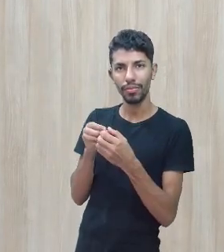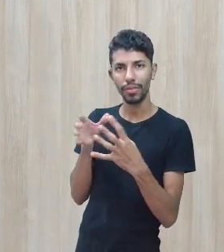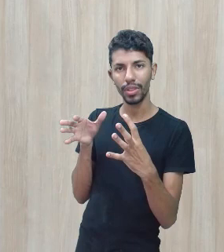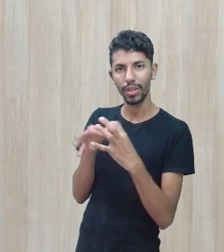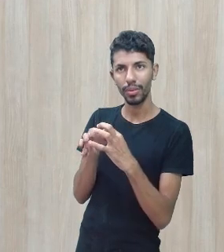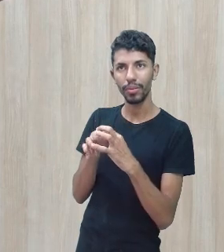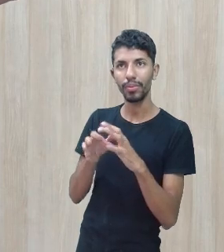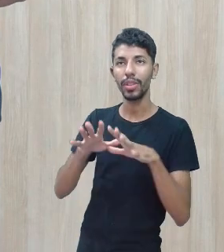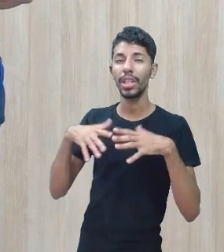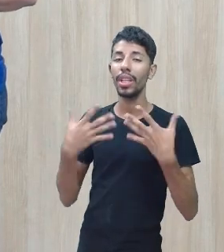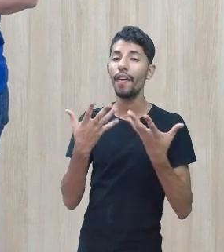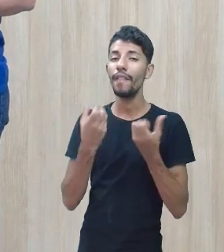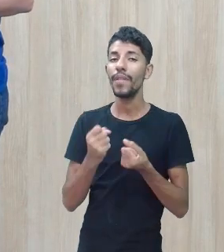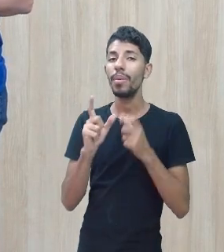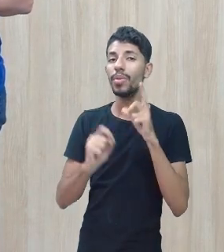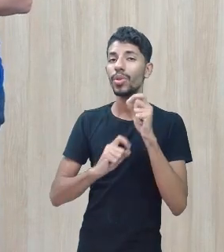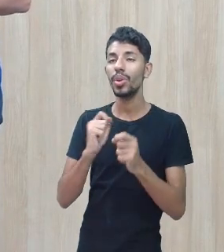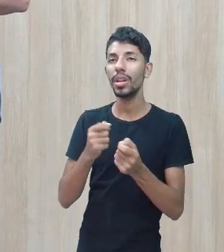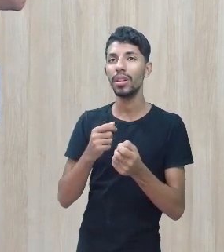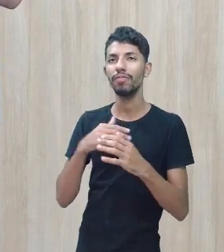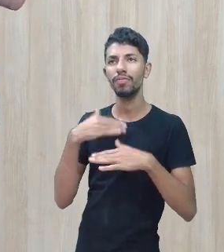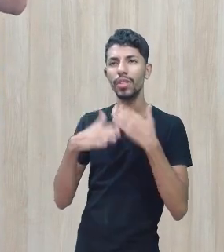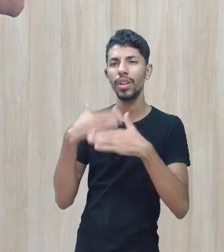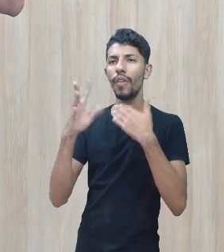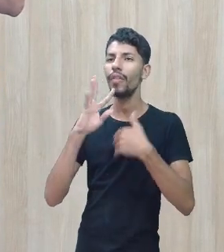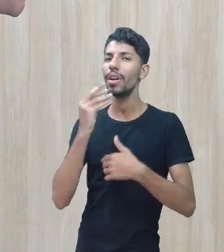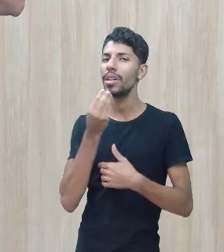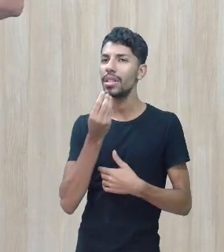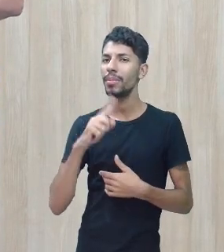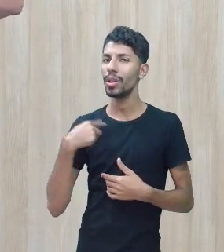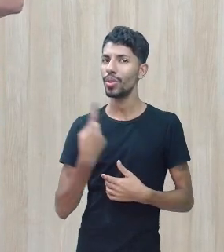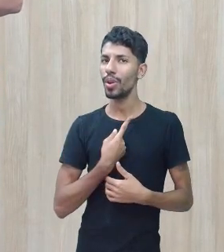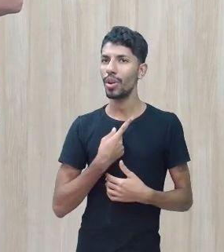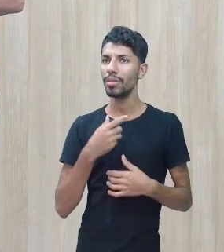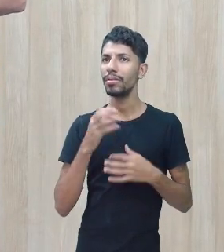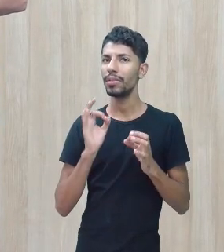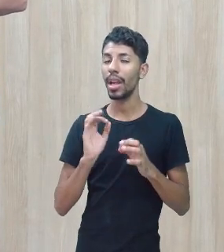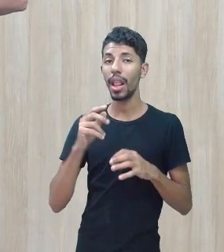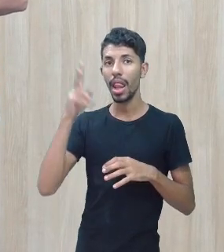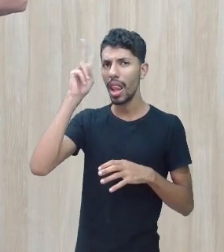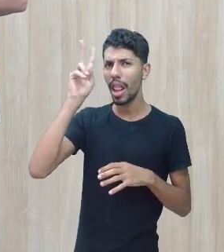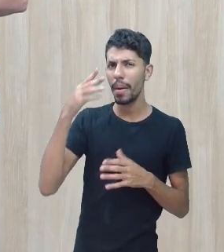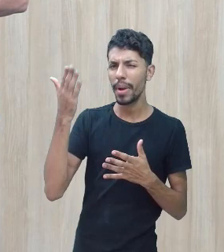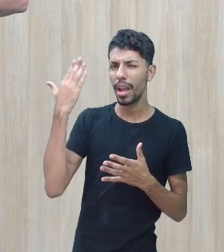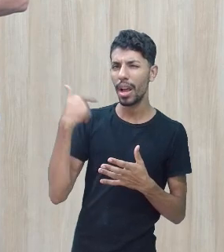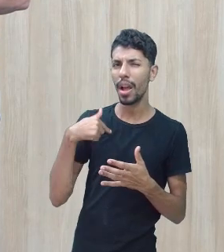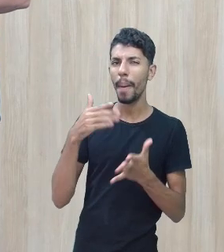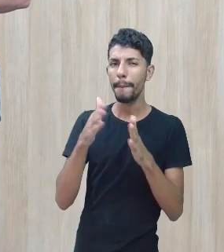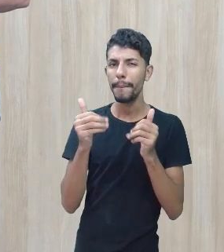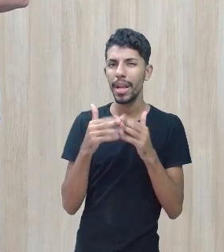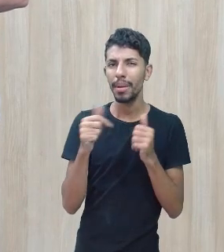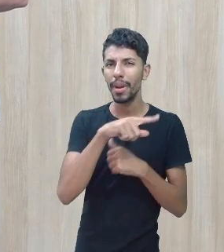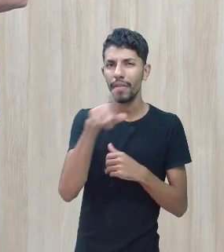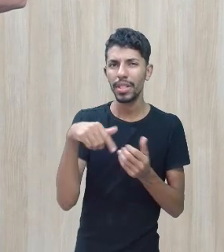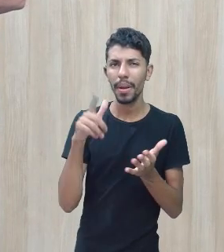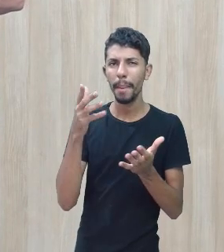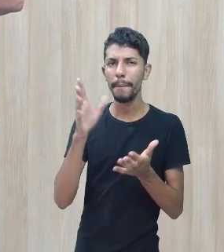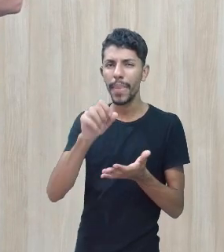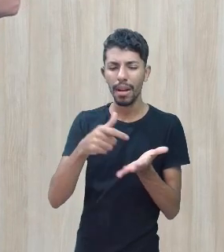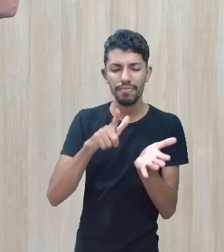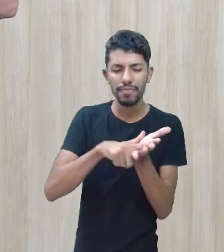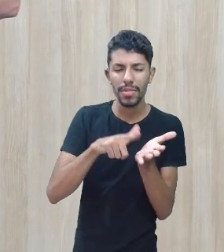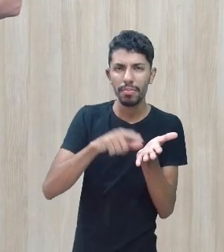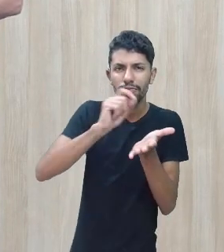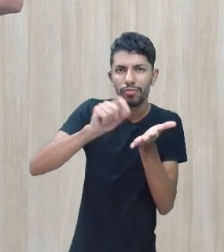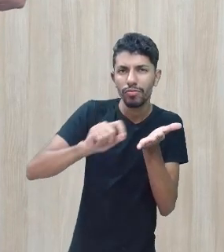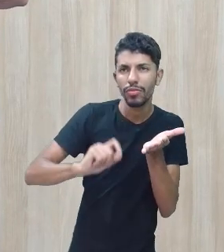esse conhecimento, não é, colocar lá. Lembra no início da aula que eu pedi para vocês pegarem um papelzinho, escrever aquilo que